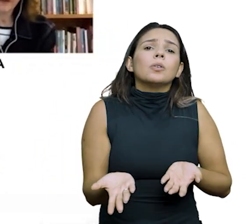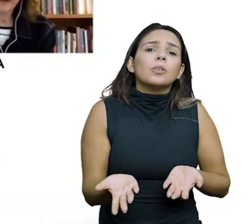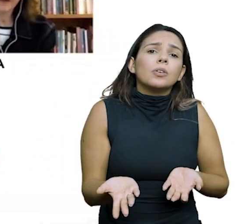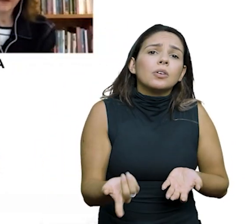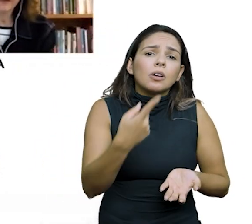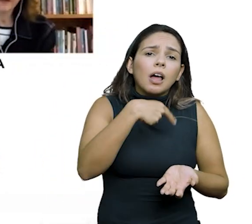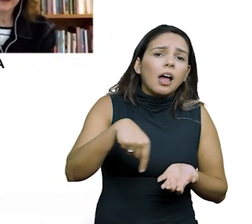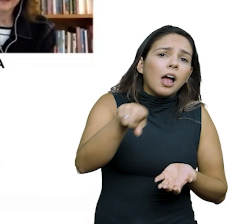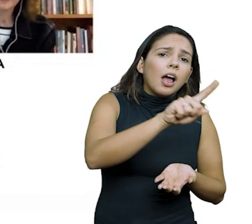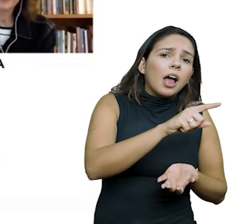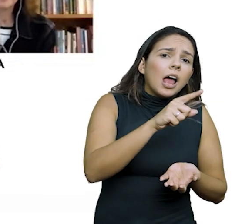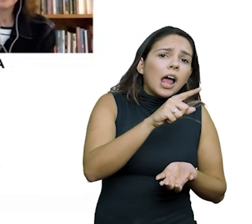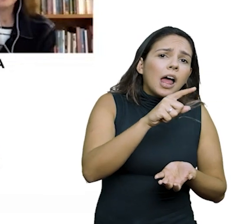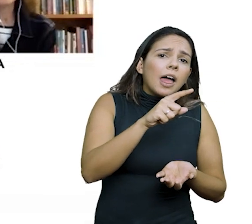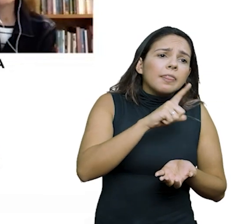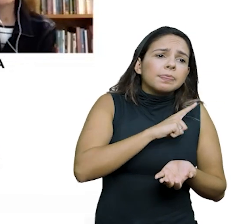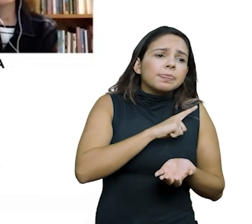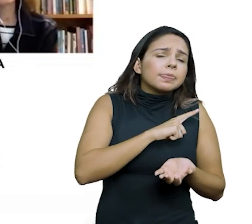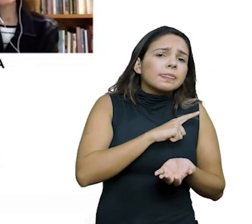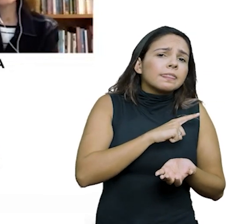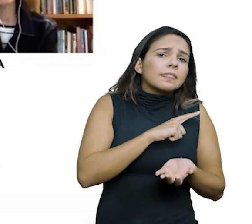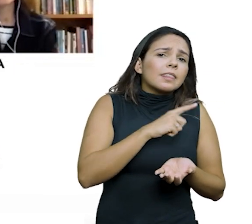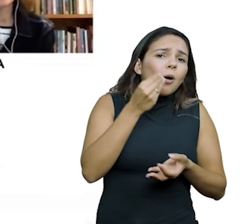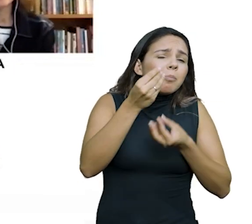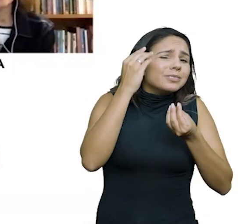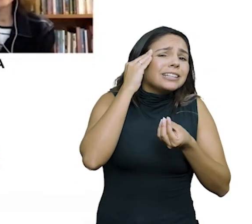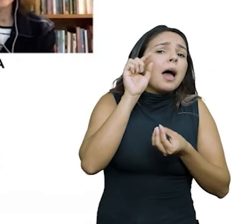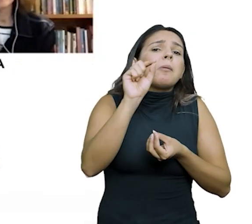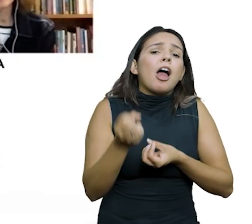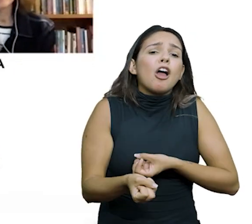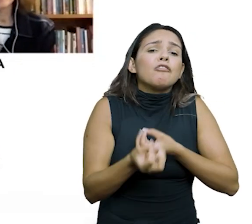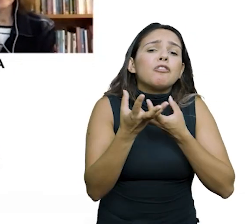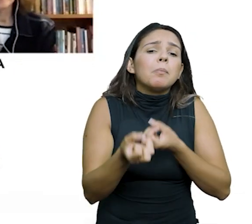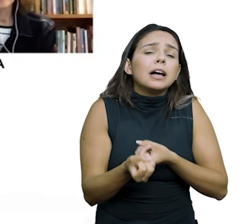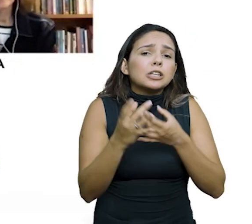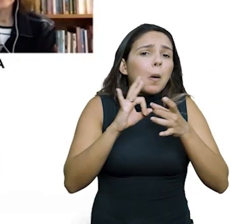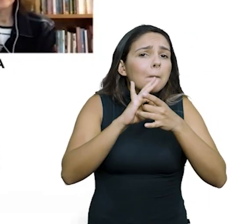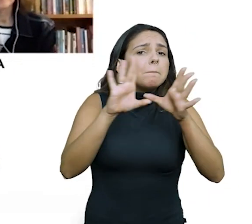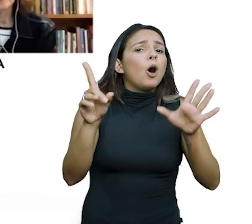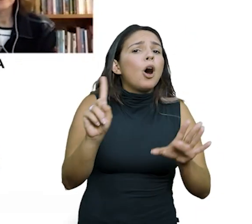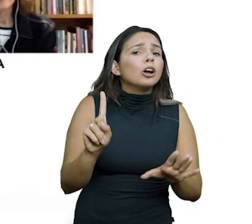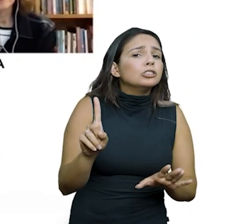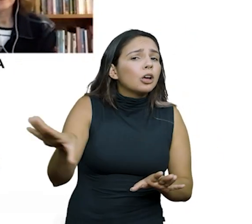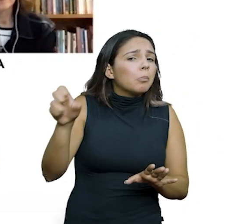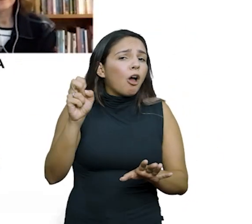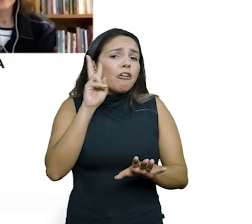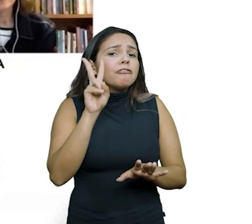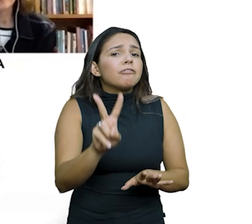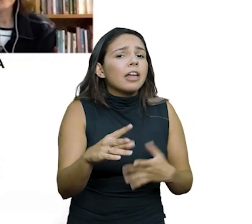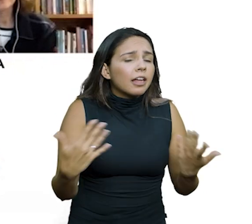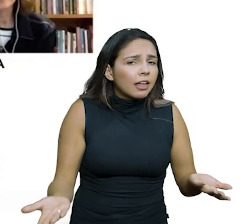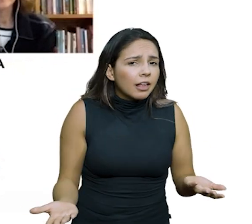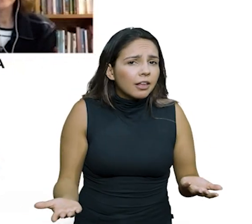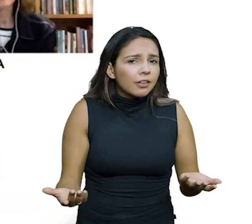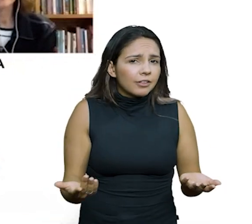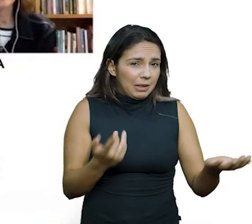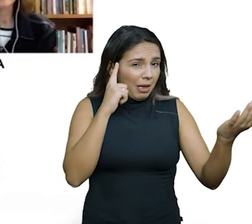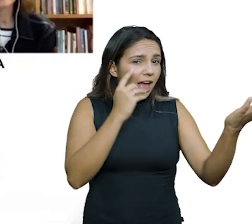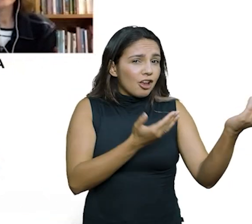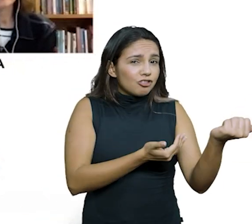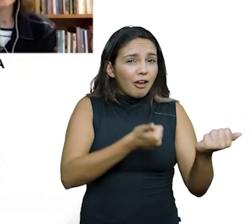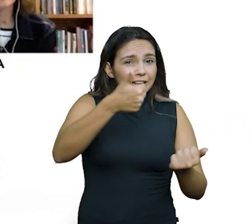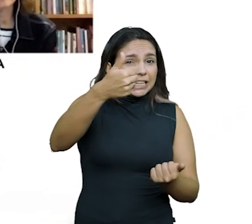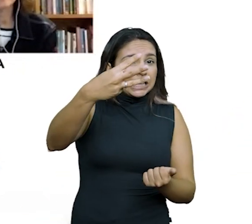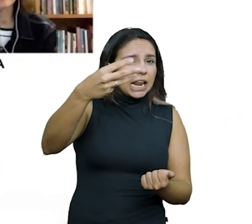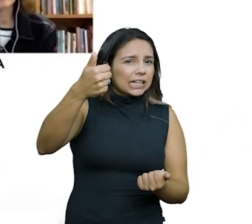o quanto eles estão expostos. Eles estão mais conectados do que nós, por mais que nós três estejamos conectados. Imagina um jovem de